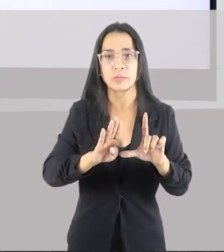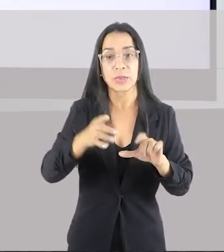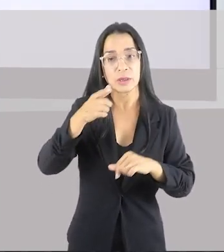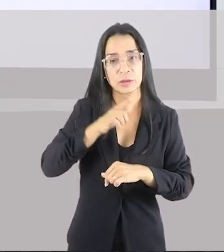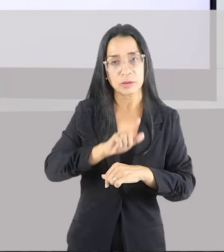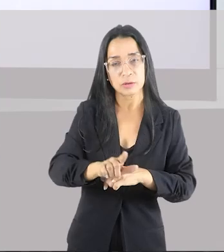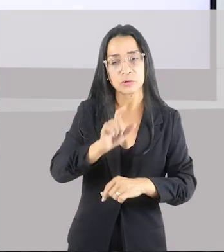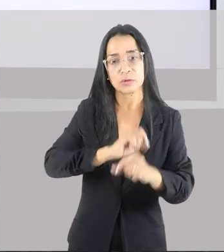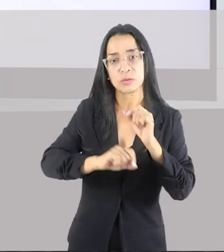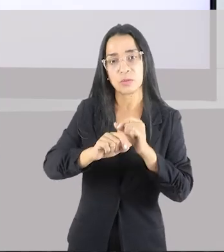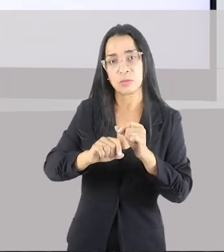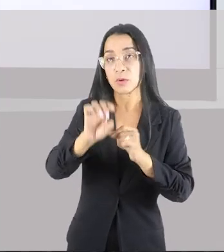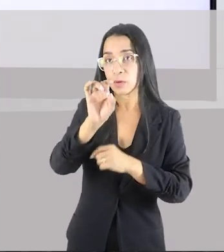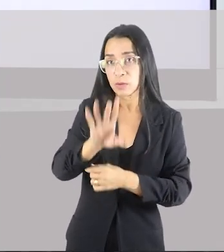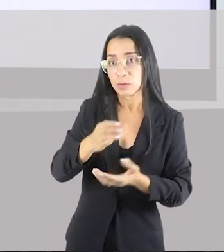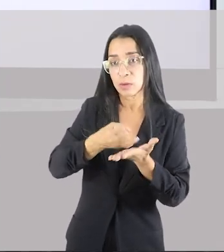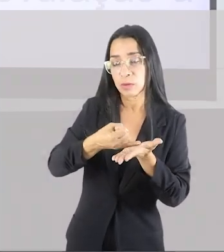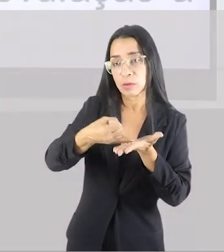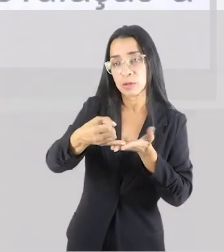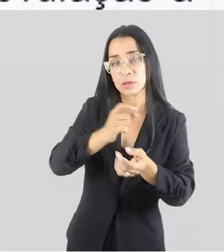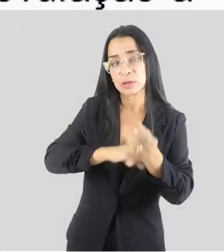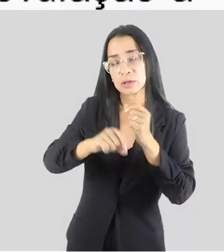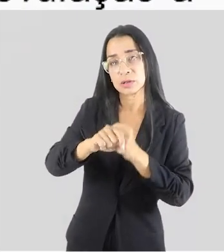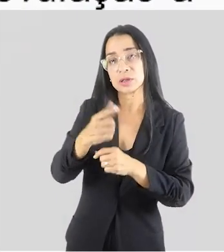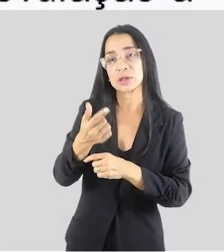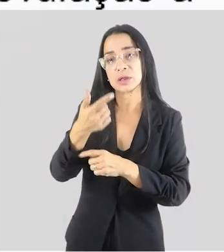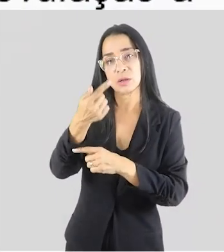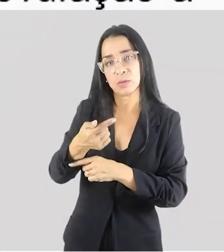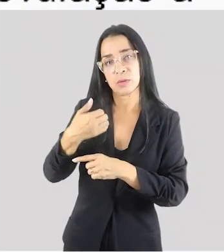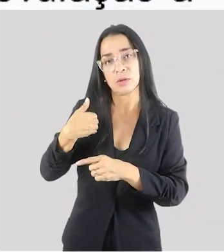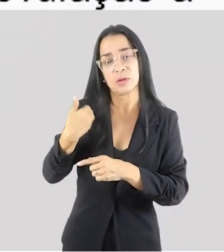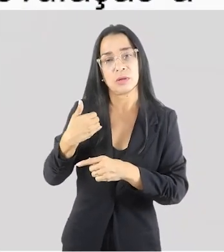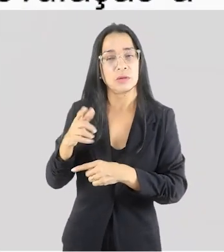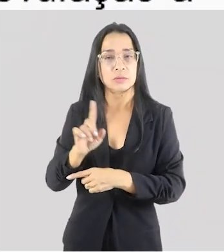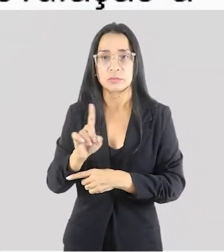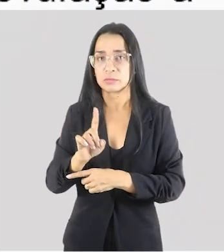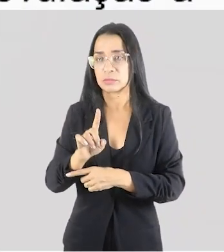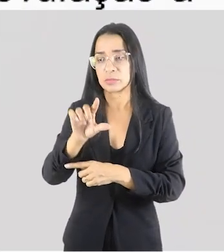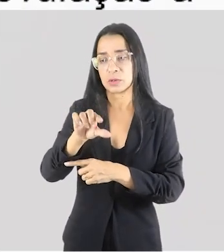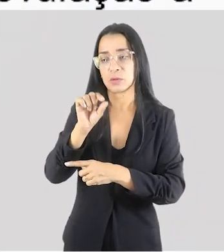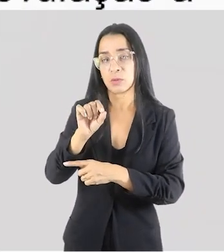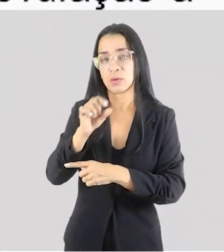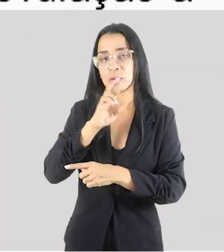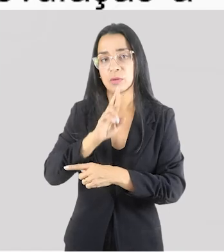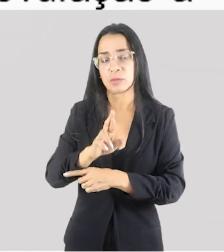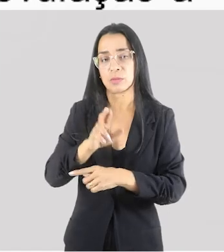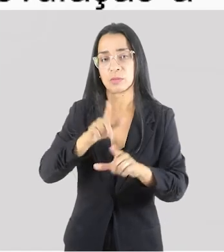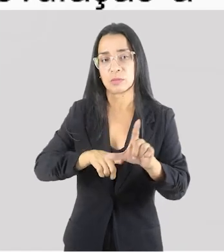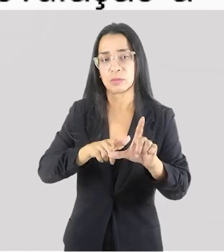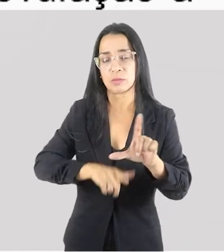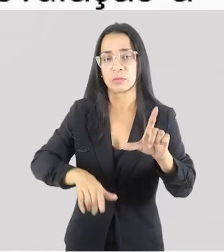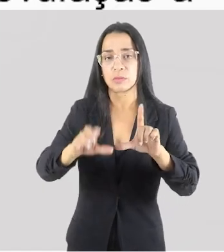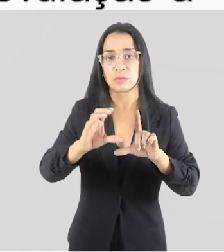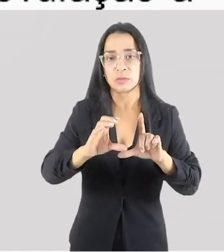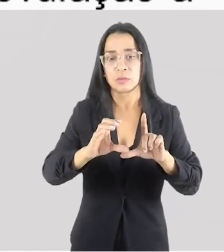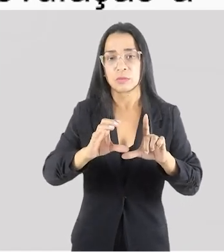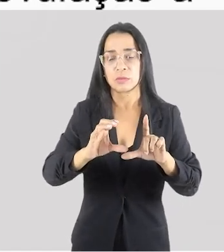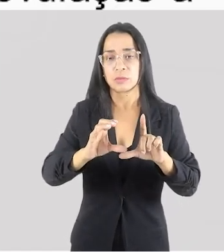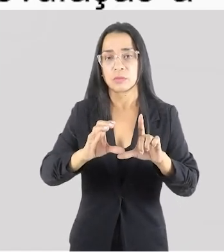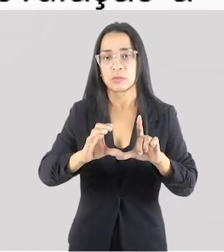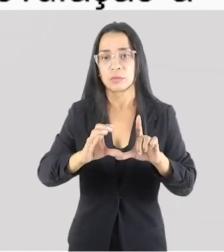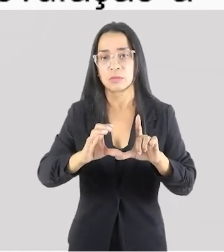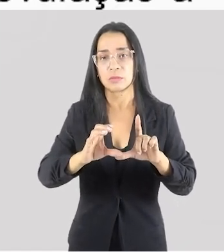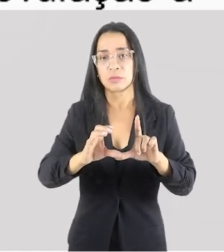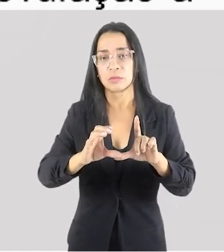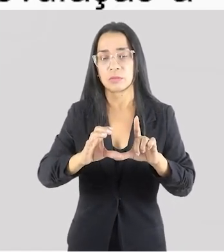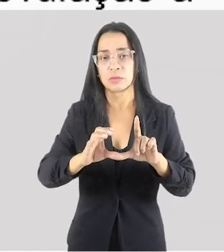está colocando que só inicia, né, lá com 7 anos de idade, não vamos marcar isso, tá? Letra C, cerca de 3